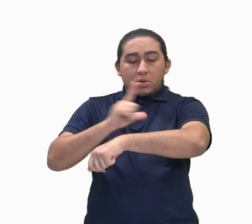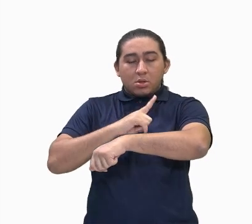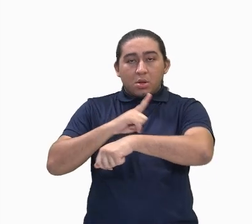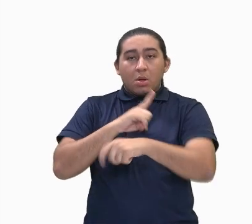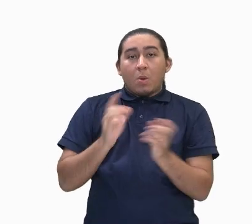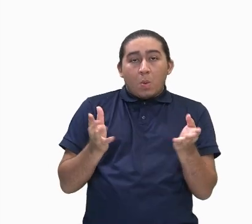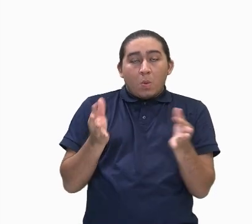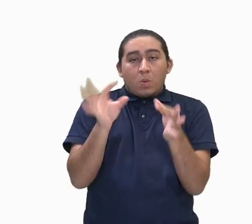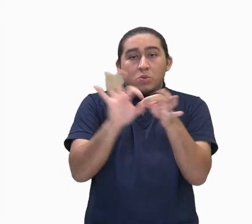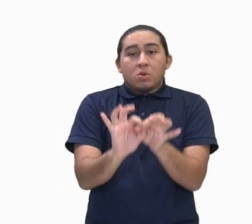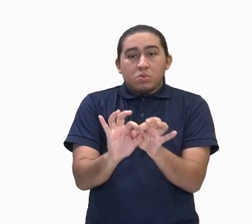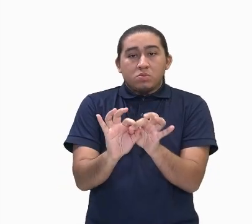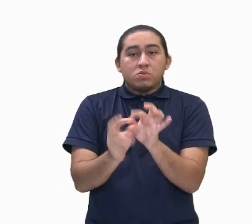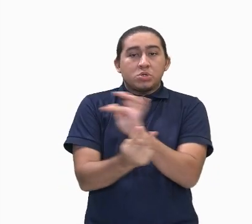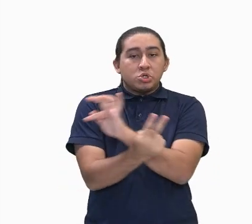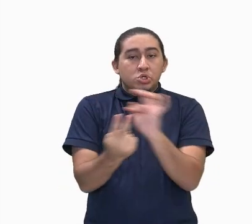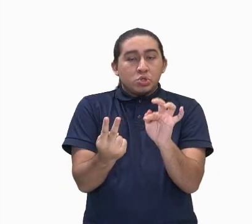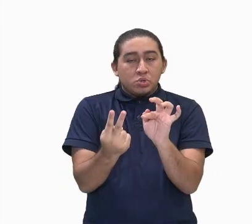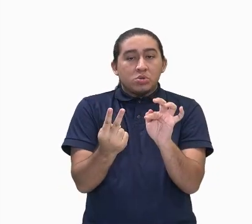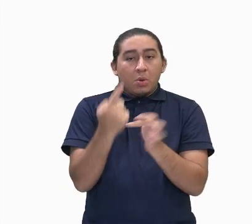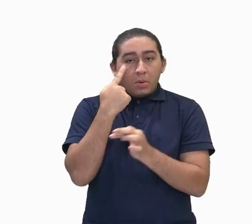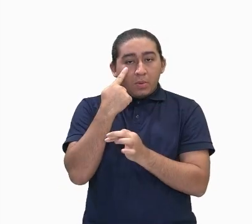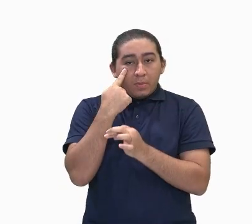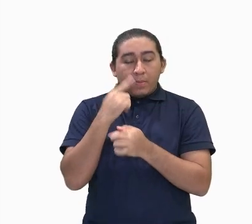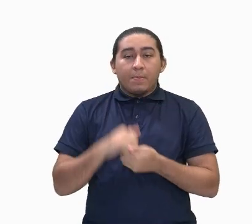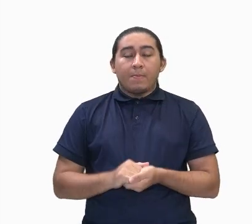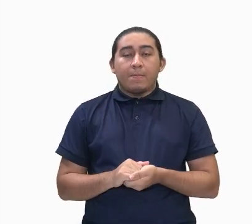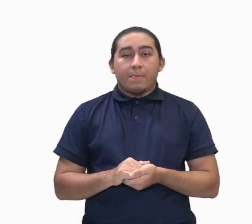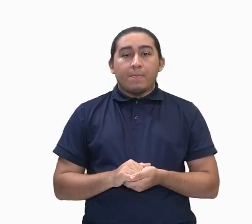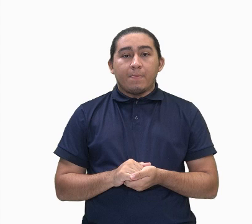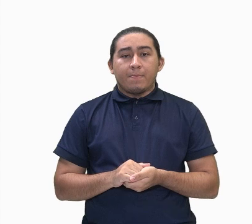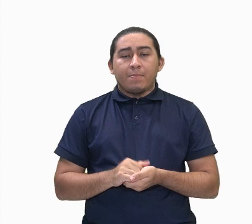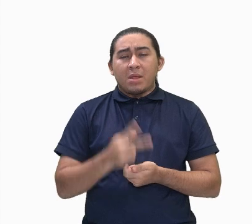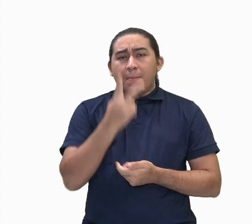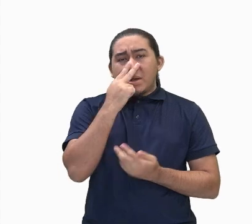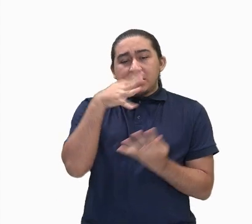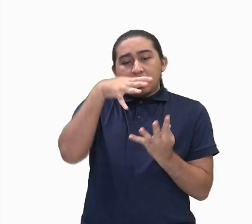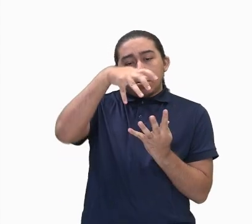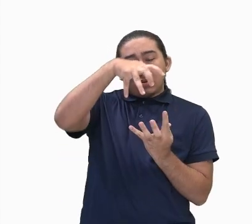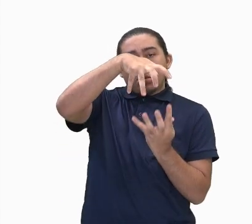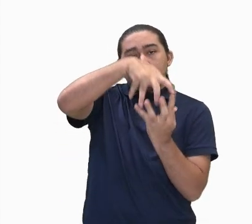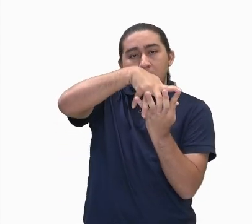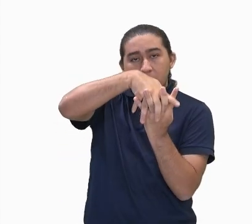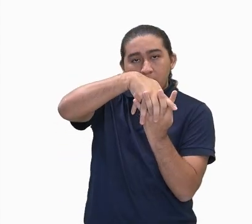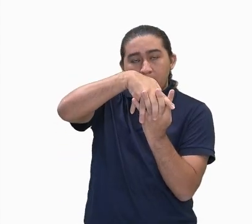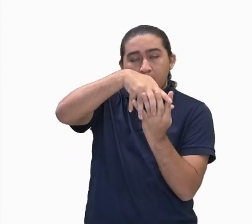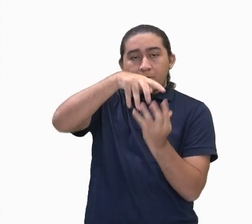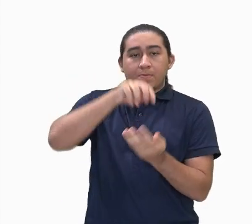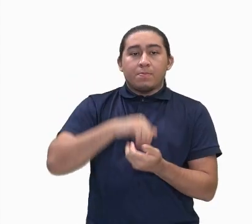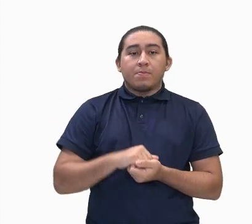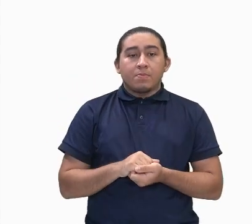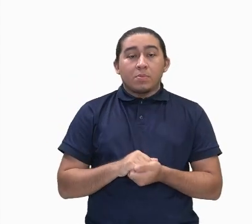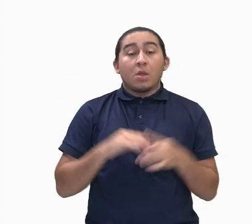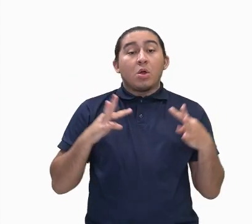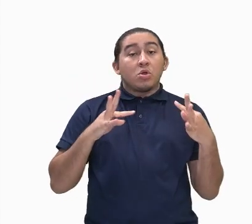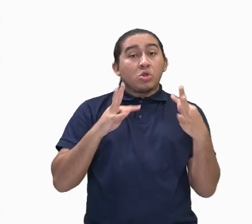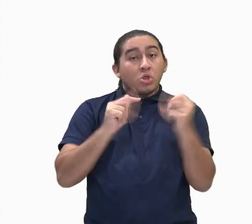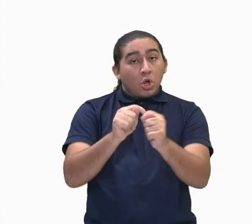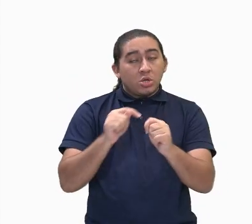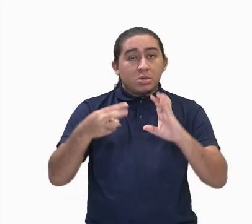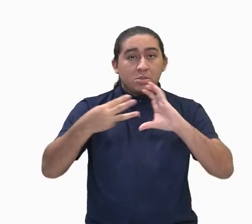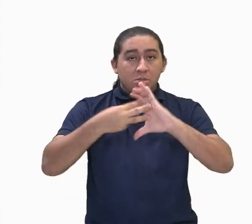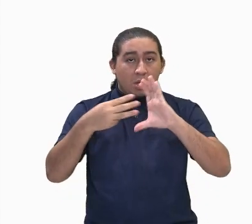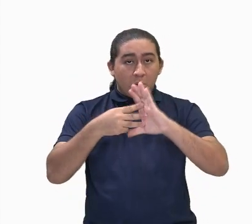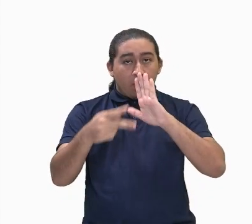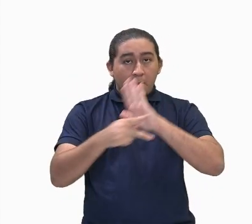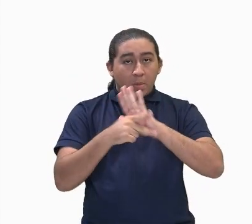esses dois tecidos como a gente está observando. Nesse tecido estão presentes todas as células típicas do